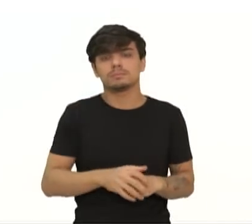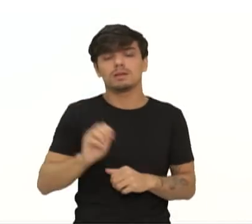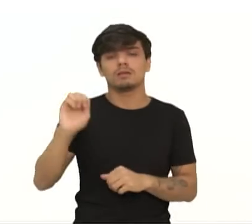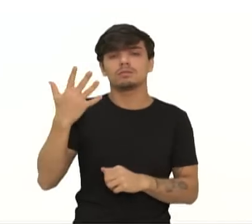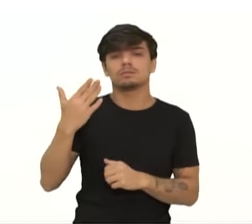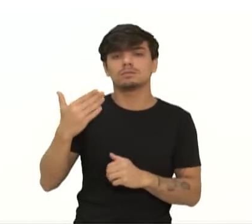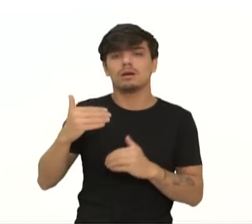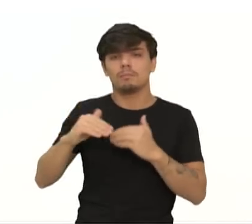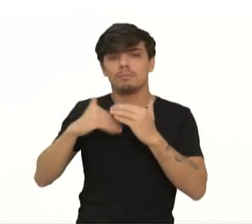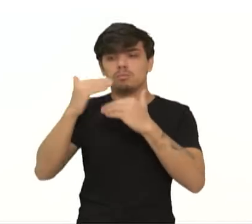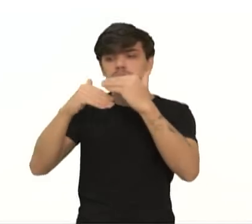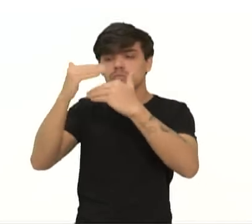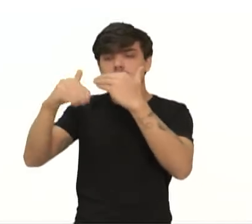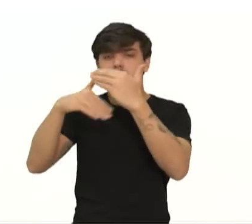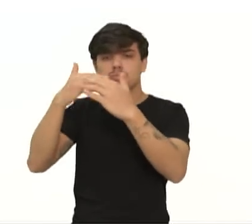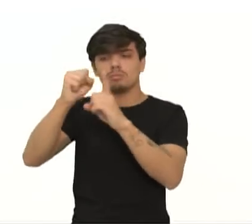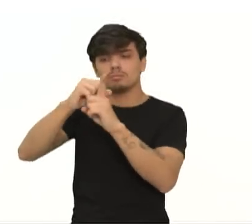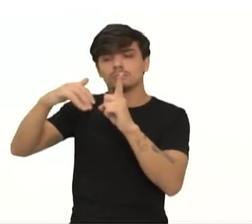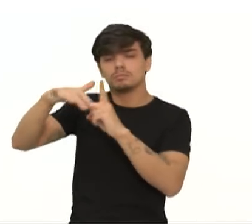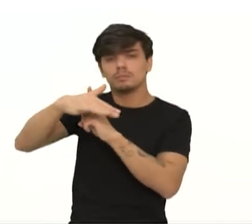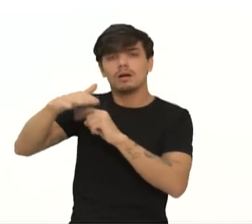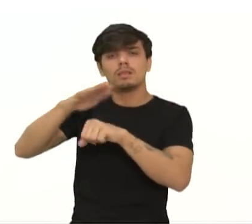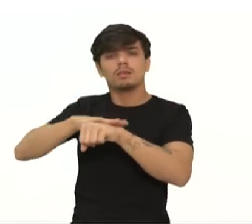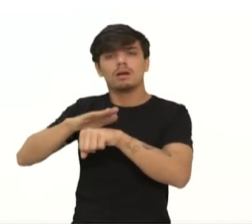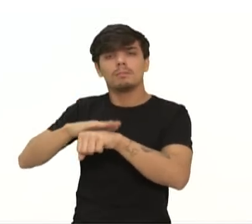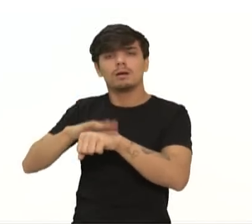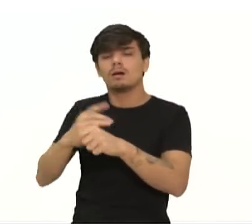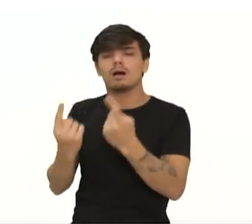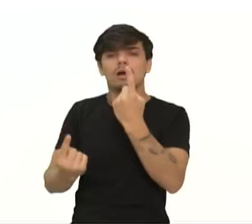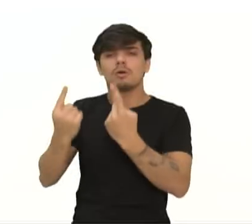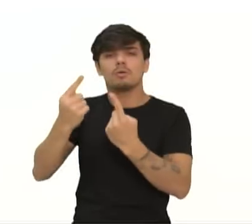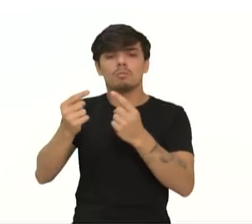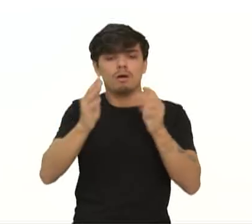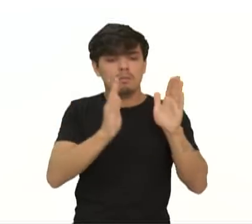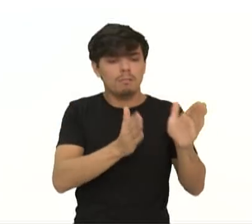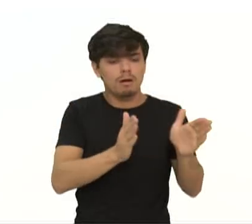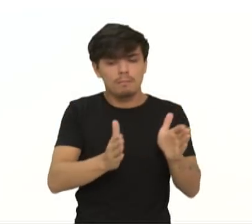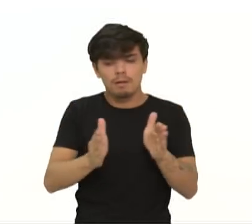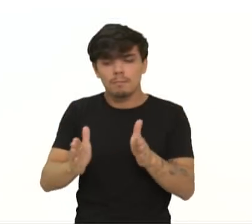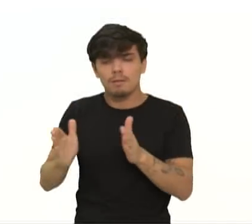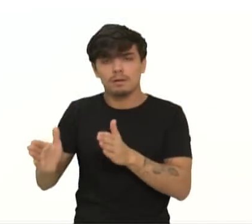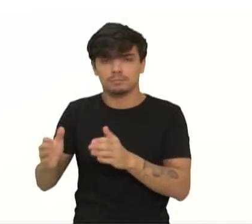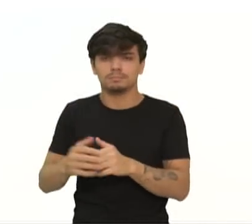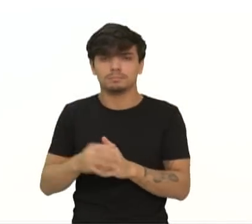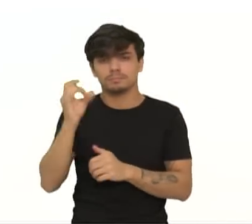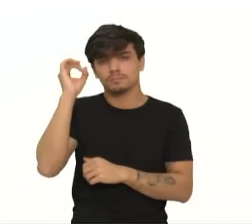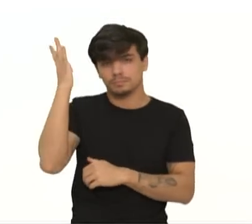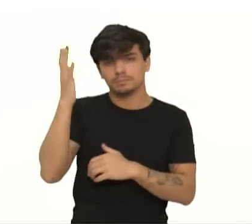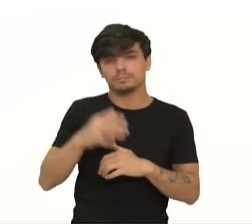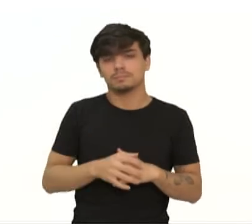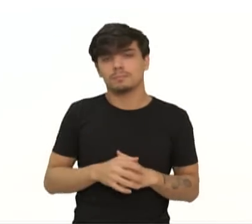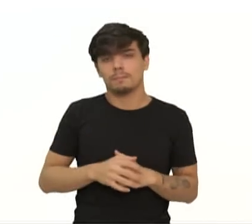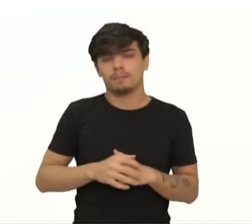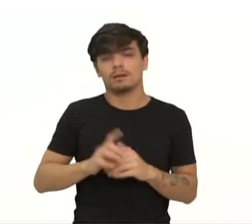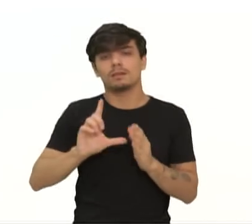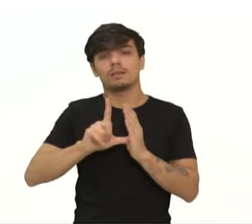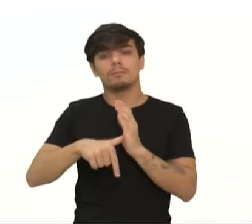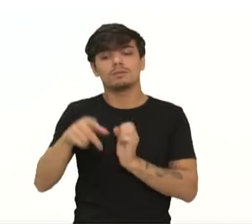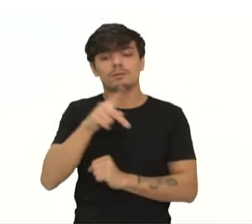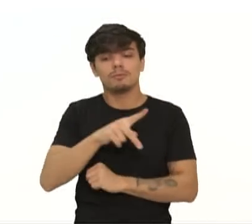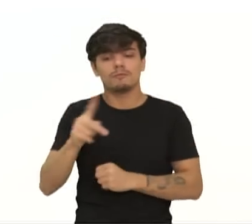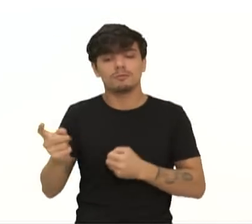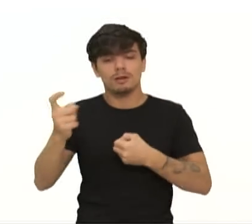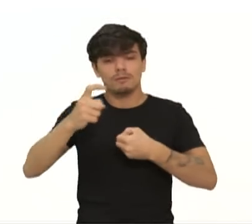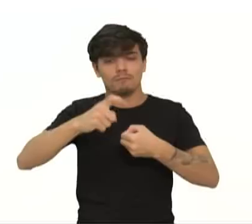grande desenvolvimento da sociedade da época. Quais foram esses processos? Fácil, né, galerinha? Daqui a pouco a prof volta e